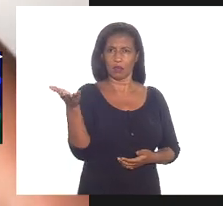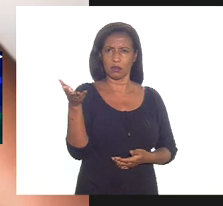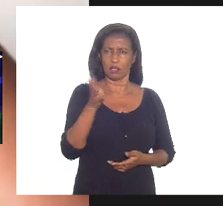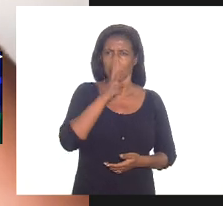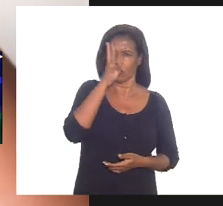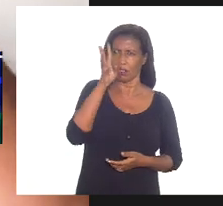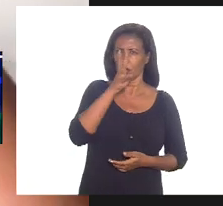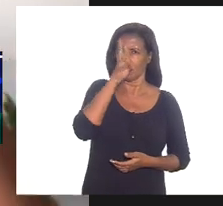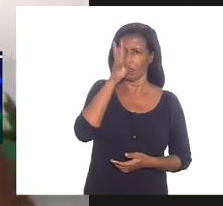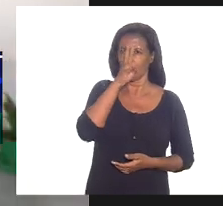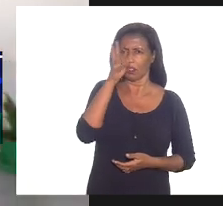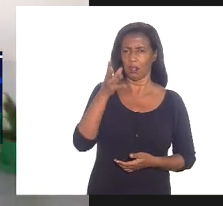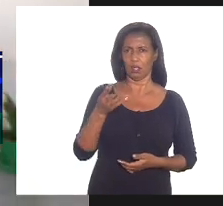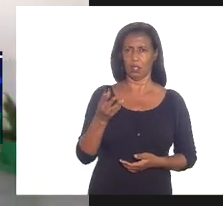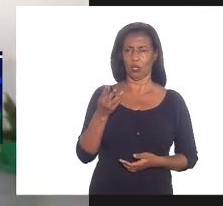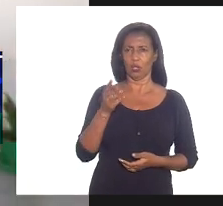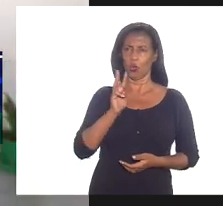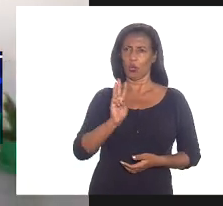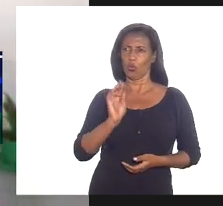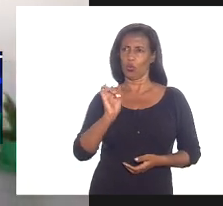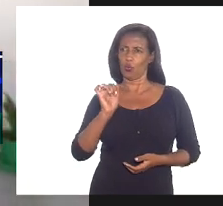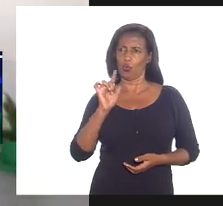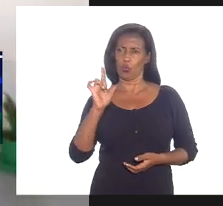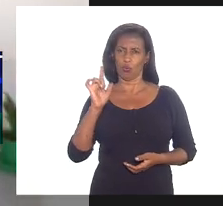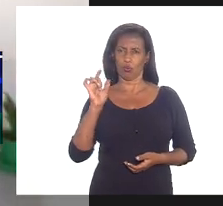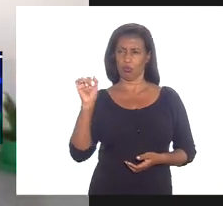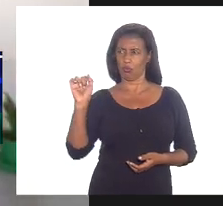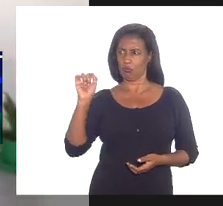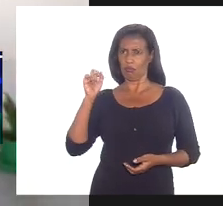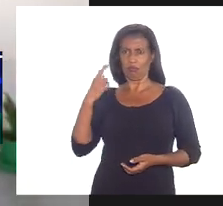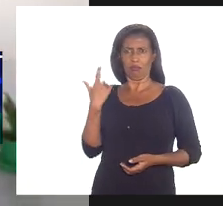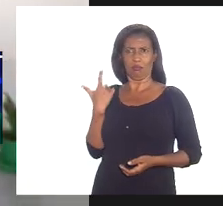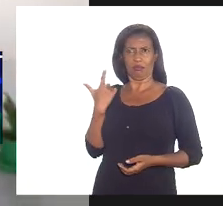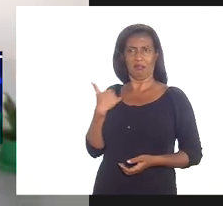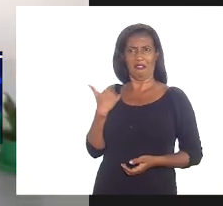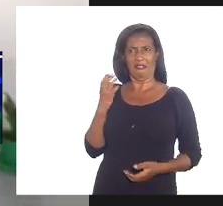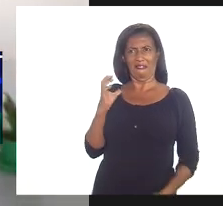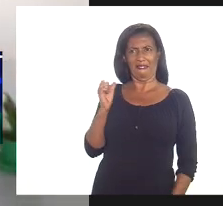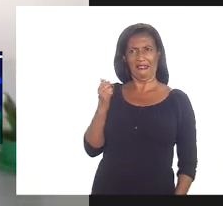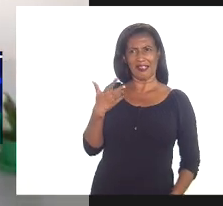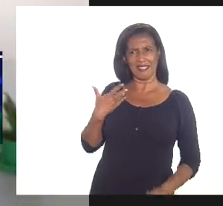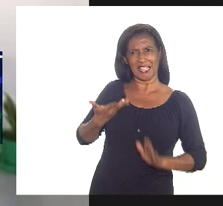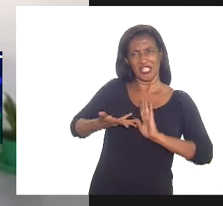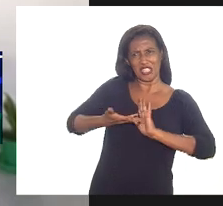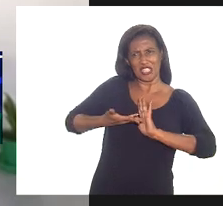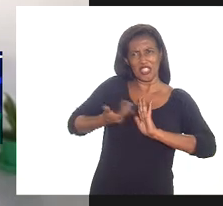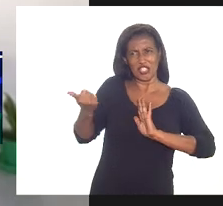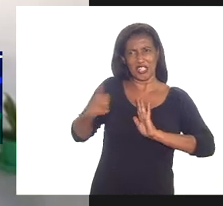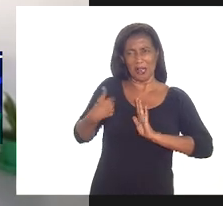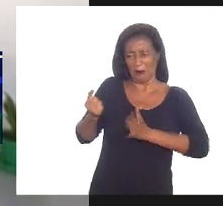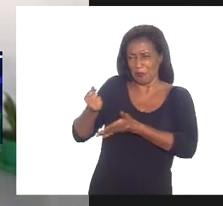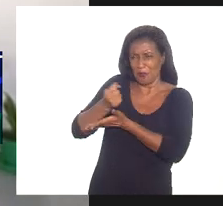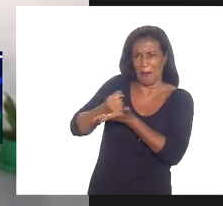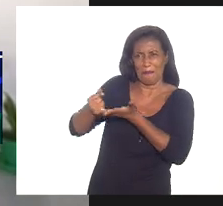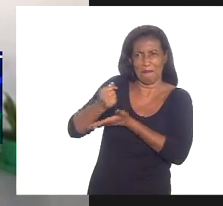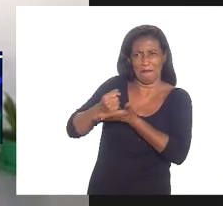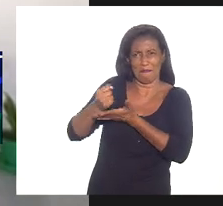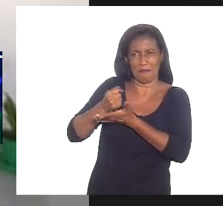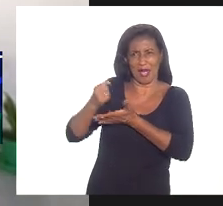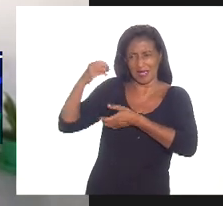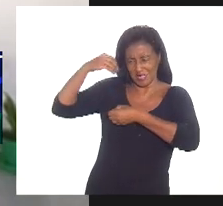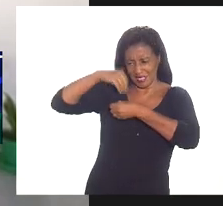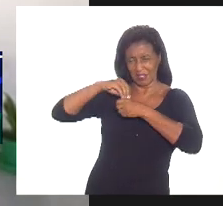em mente a tentativa do Wilson vixel a época tentar cassar meu mandato com a sua base governista